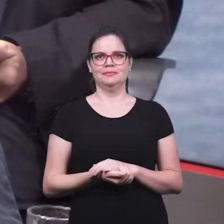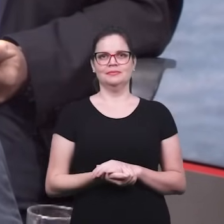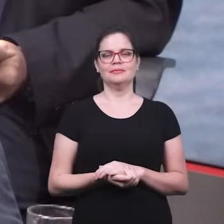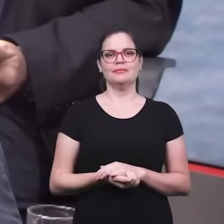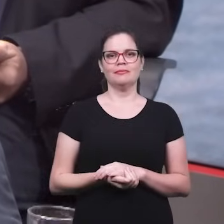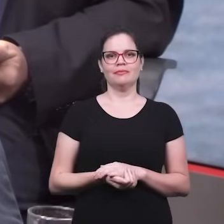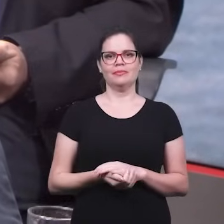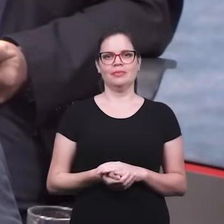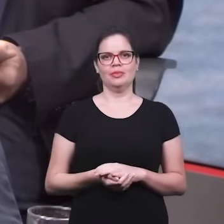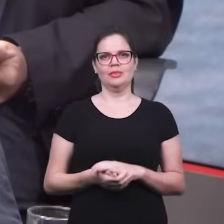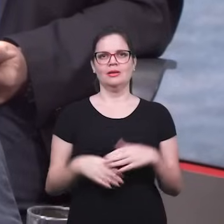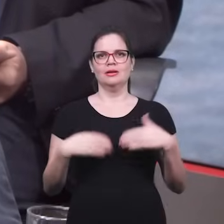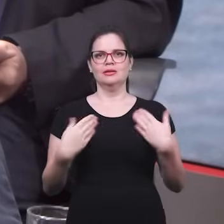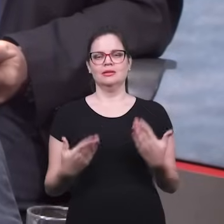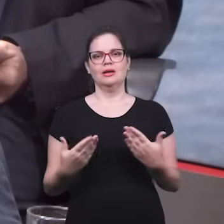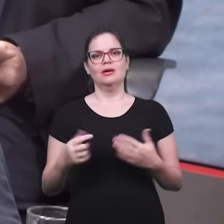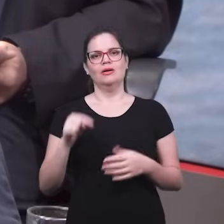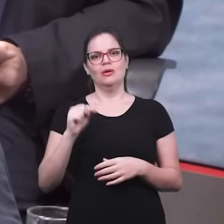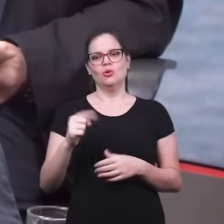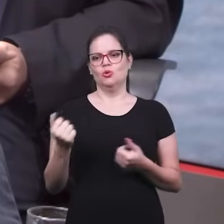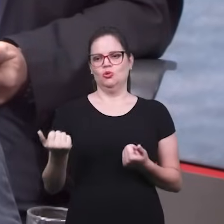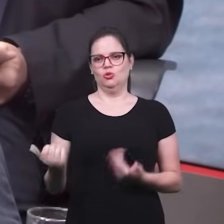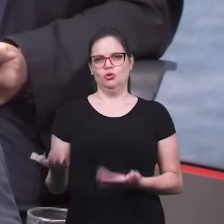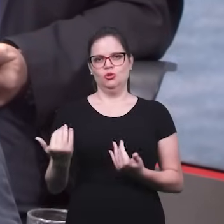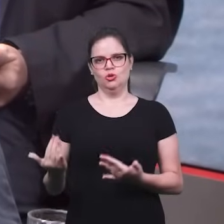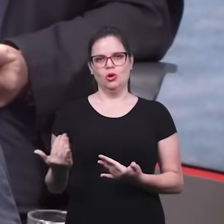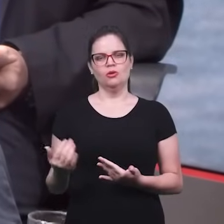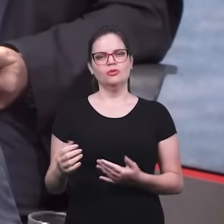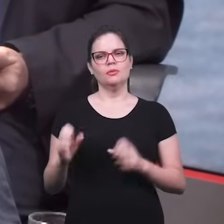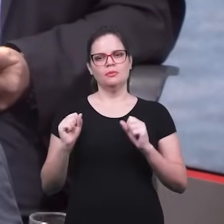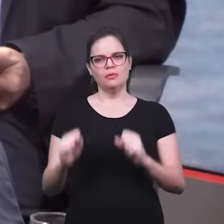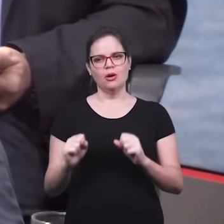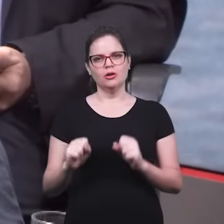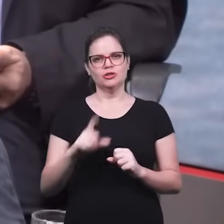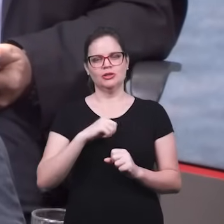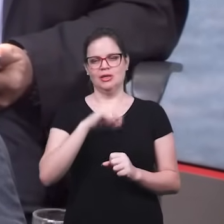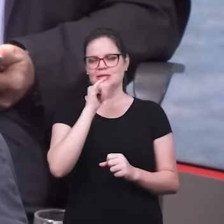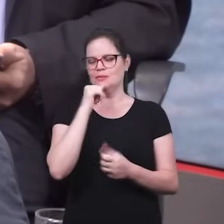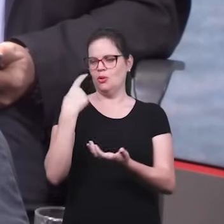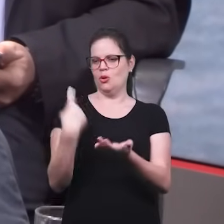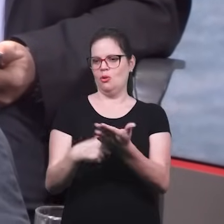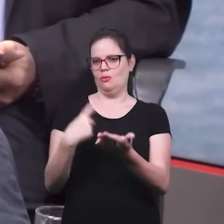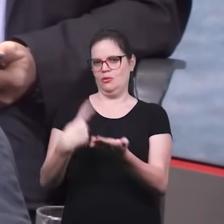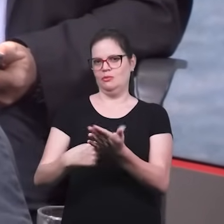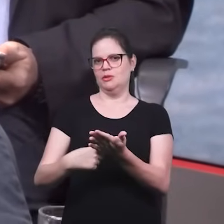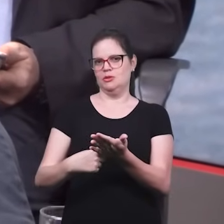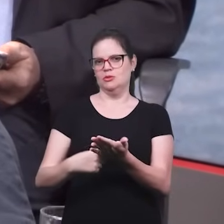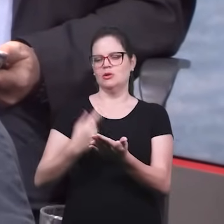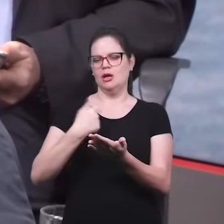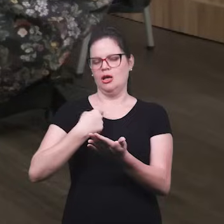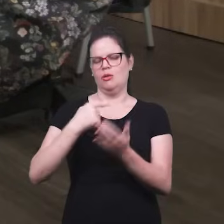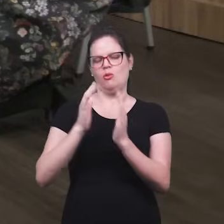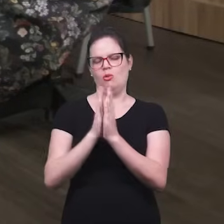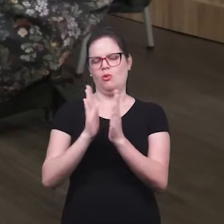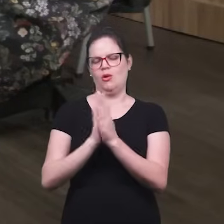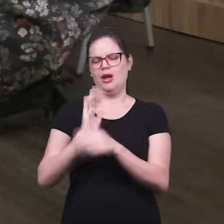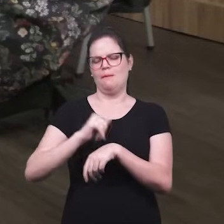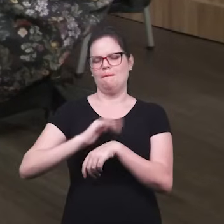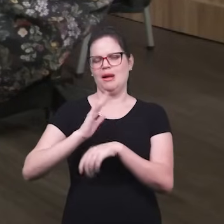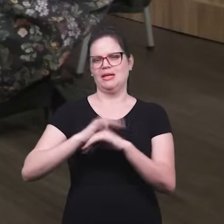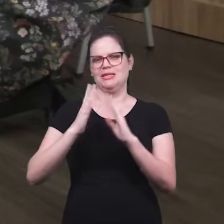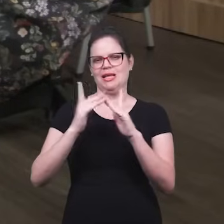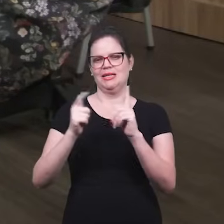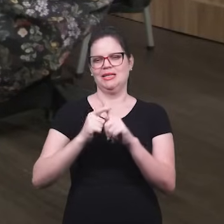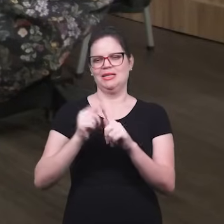o jovem ele pode trazer consigo o compromisso com o Senhor de orar mais pela obra no